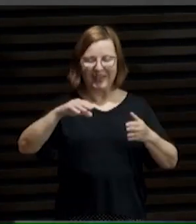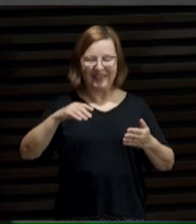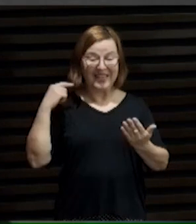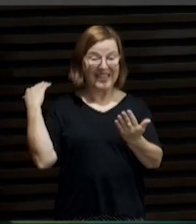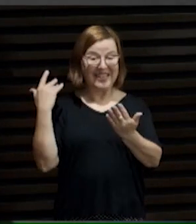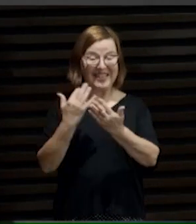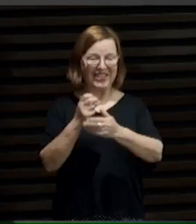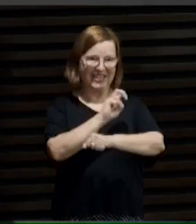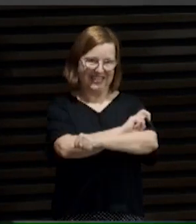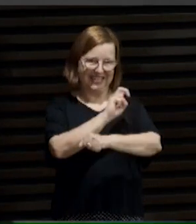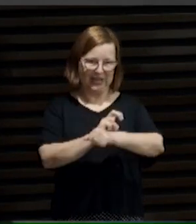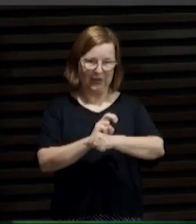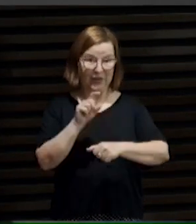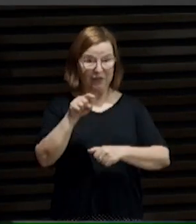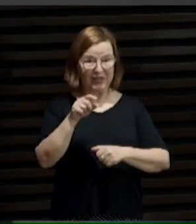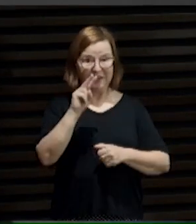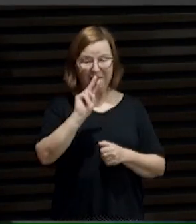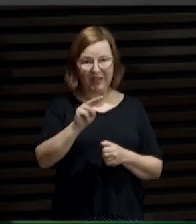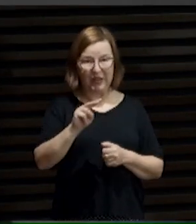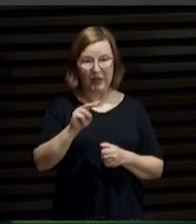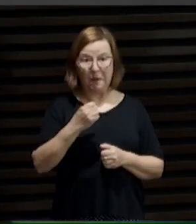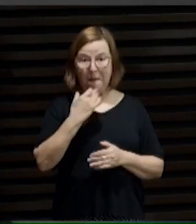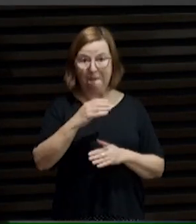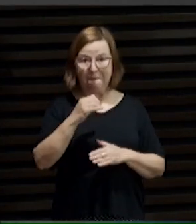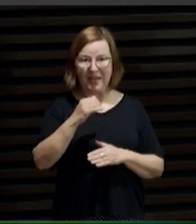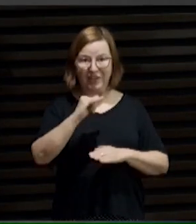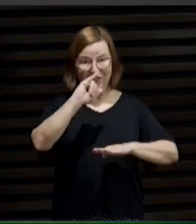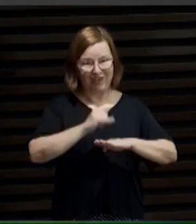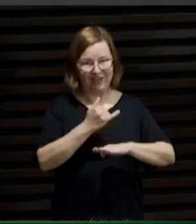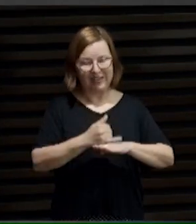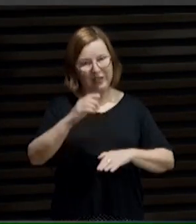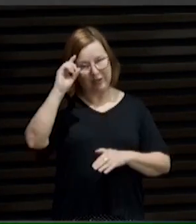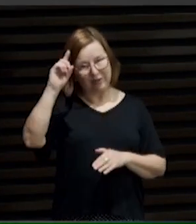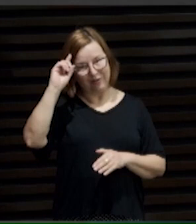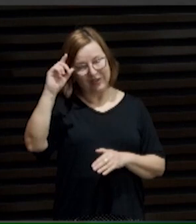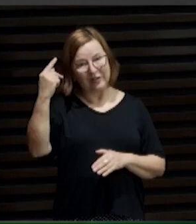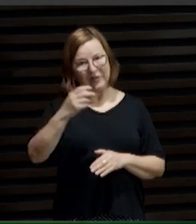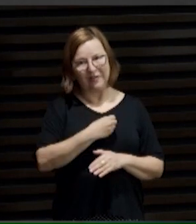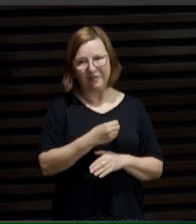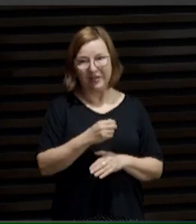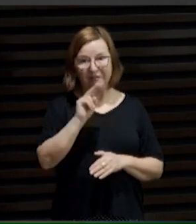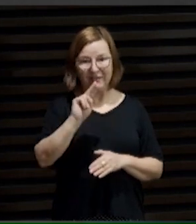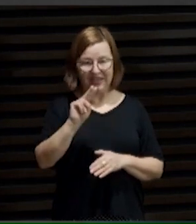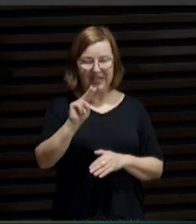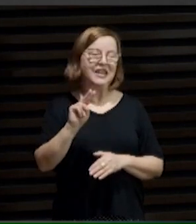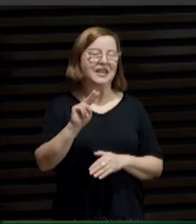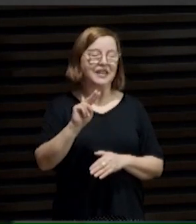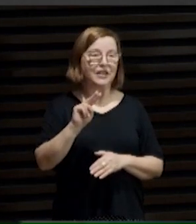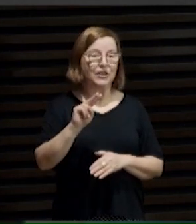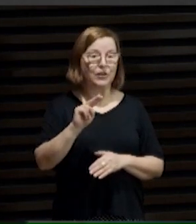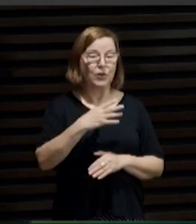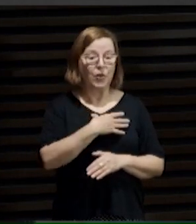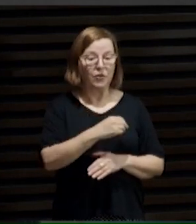Sião, e tu verás o bem de Jerusalém em todos os dias da tua vida, e verás os filhos dos teus filhos, e